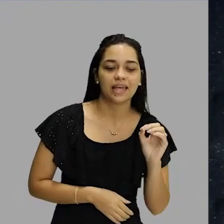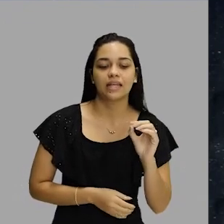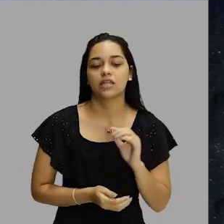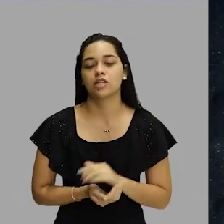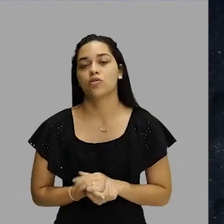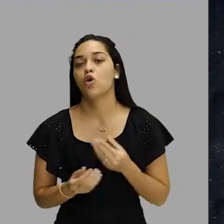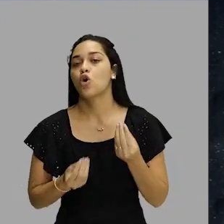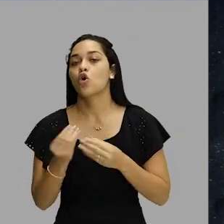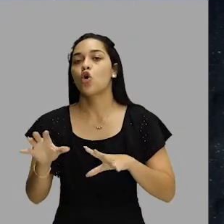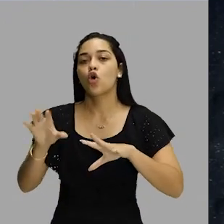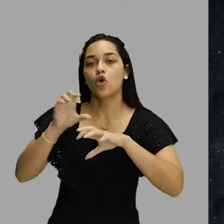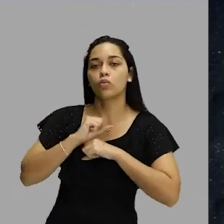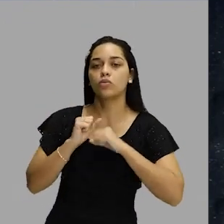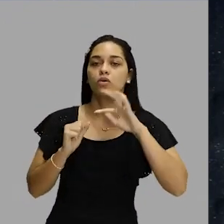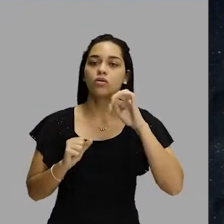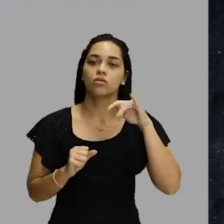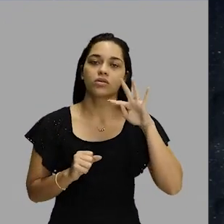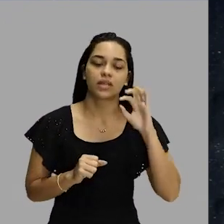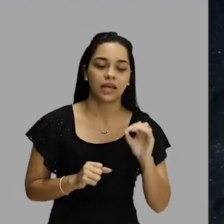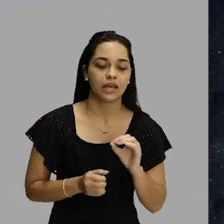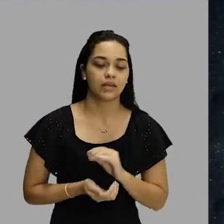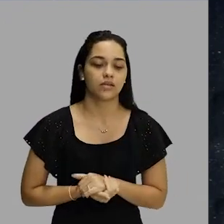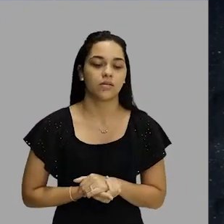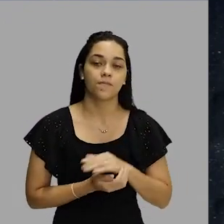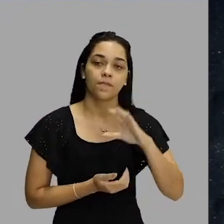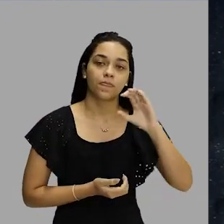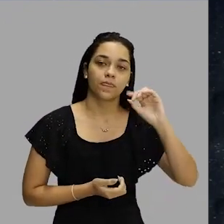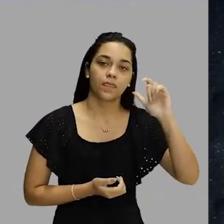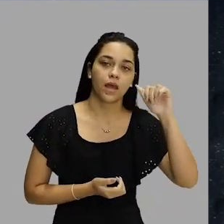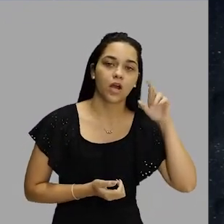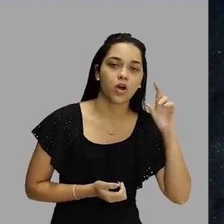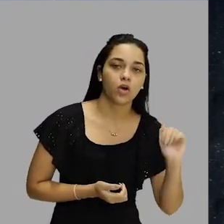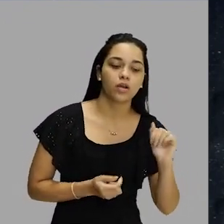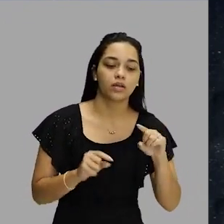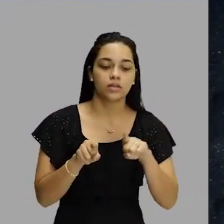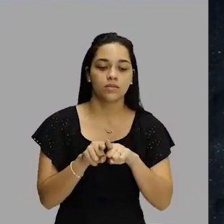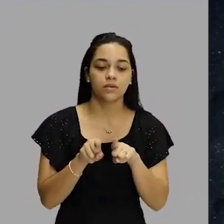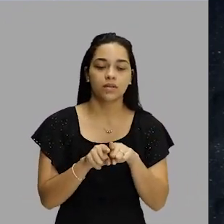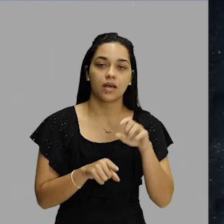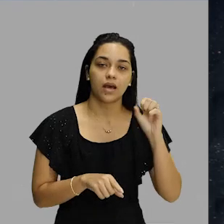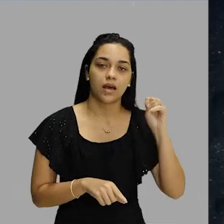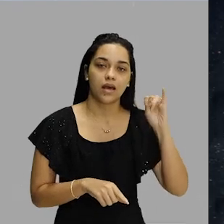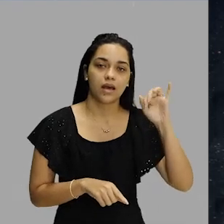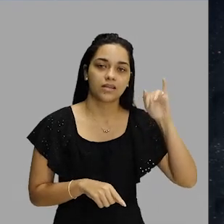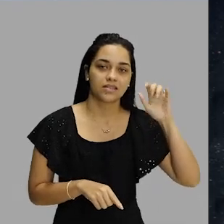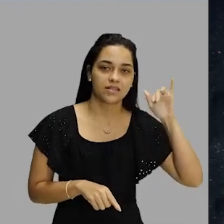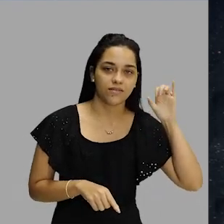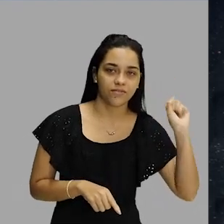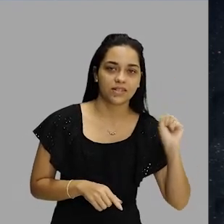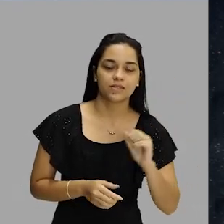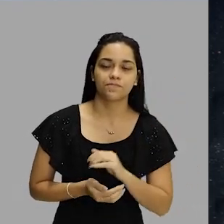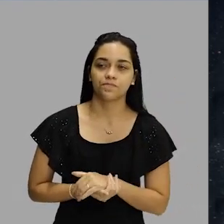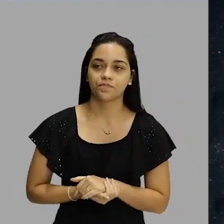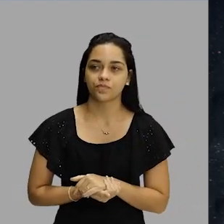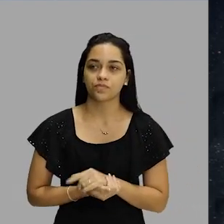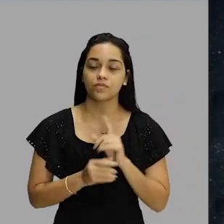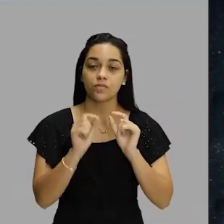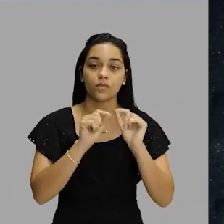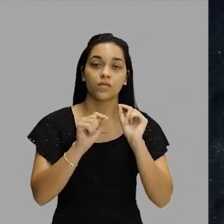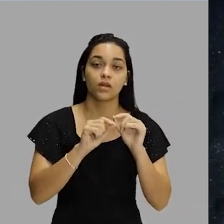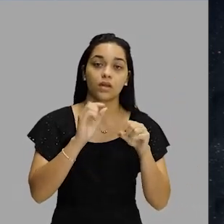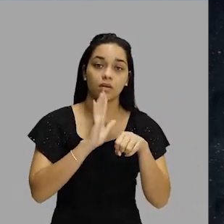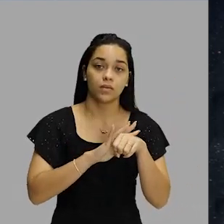tétano, como é que se adquire o tétano, nós vamos falar da cólera e, por último, falarei um pouco sobre a sífilis, né? Que é